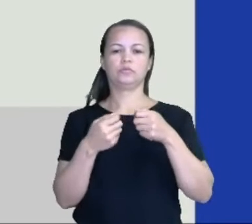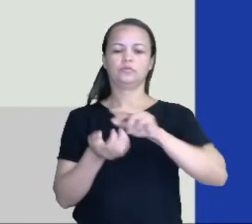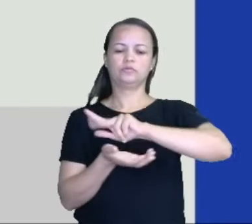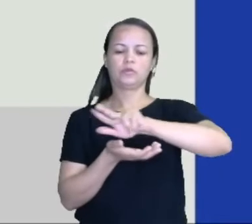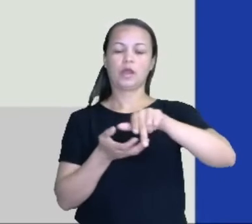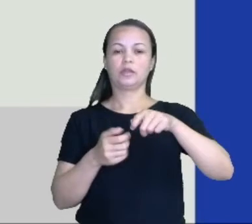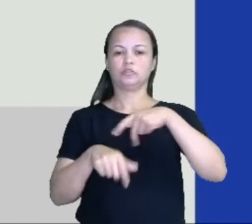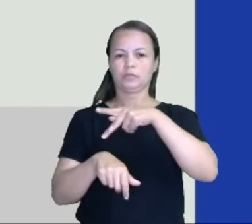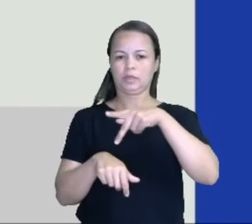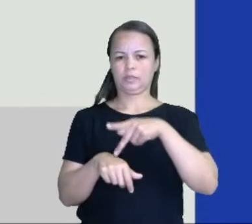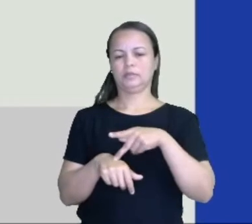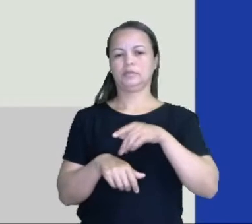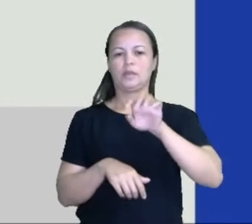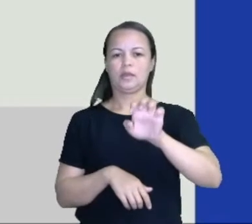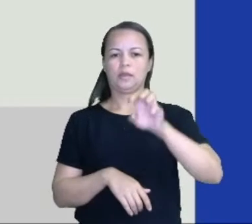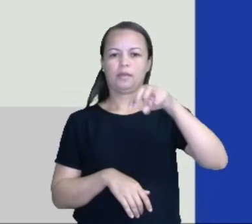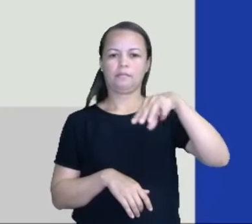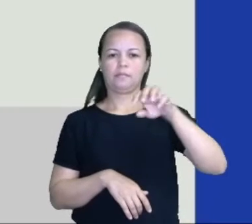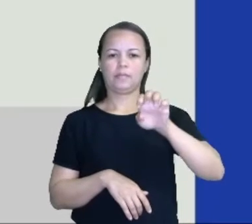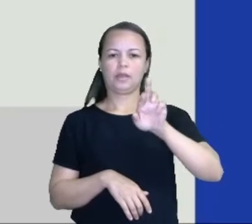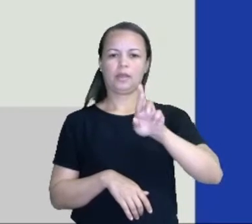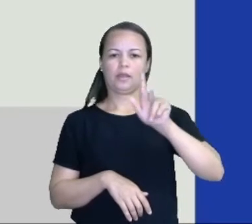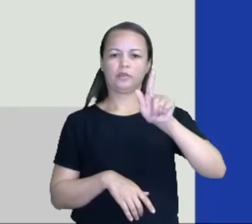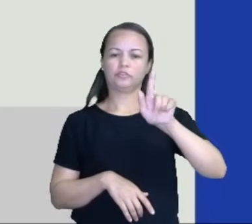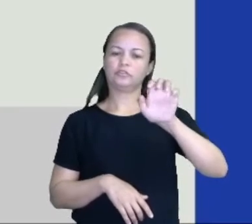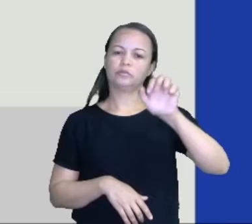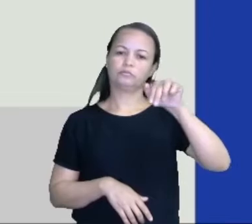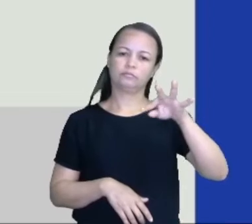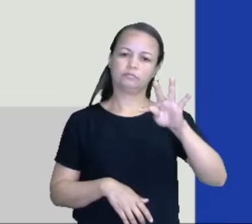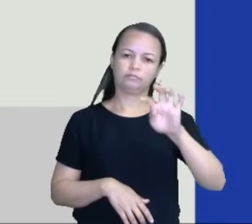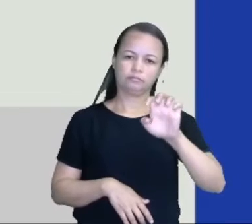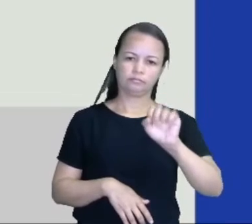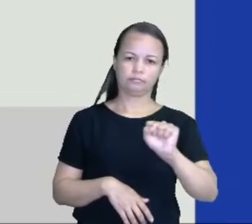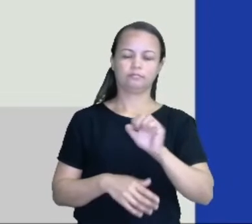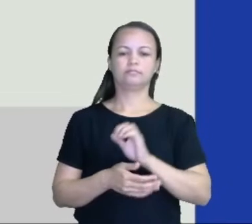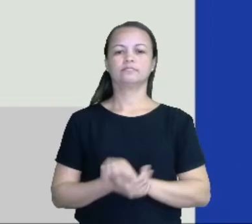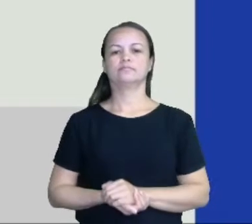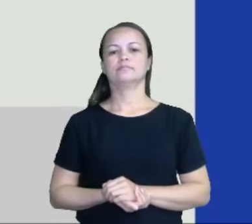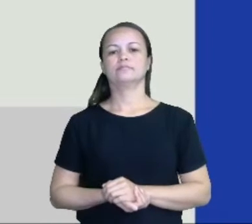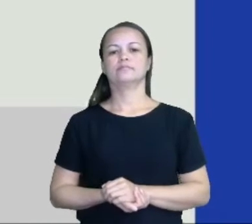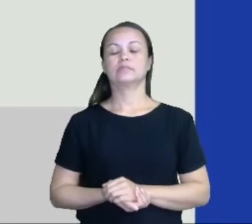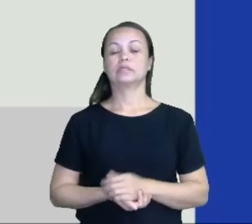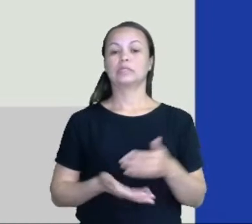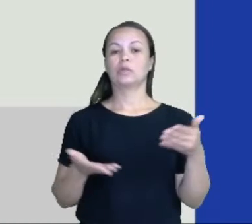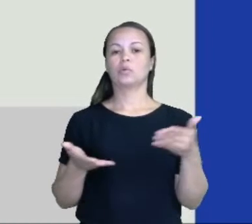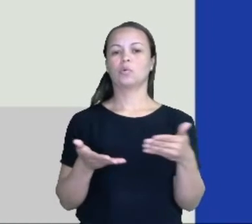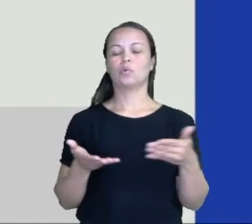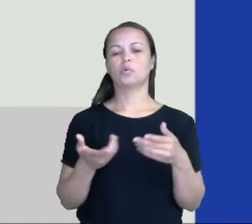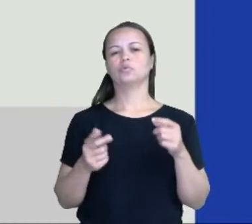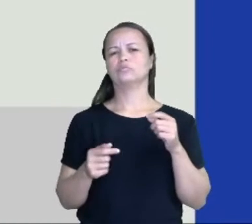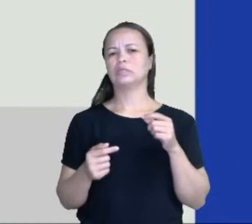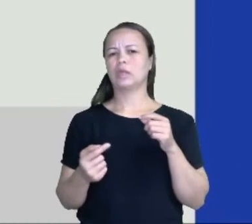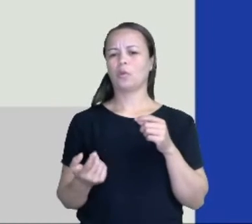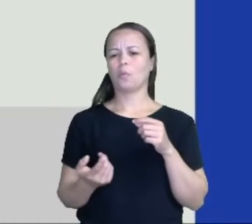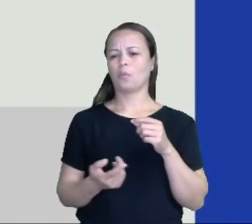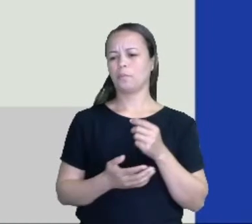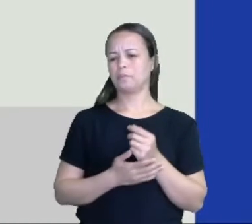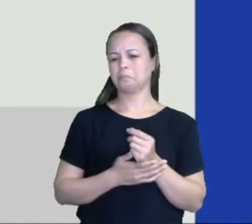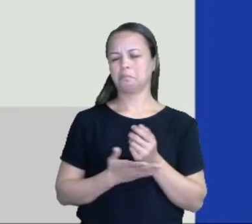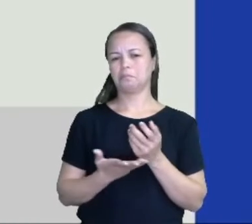países emergentes, certo? Elas têm hoje um PIB, vamos dizer assim, um